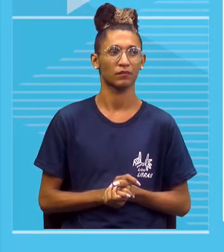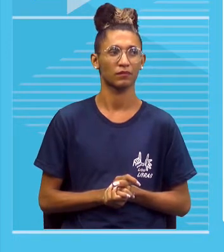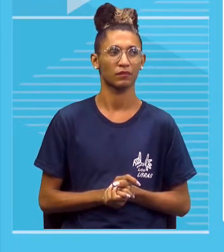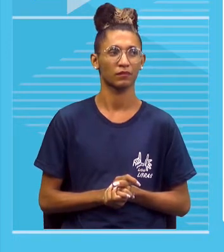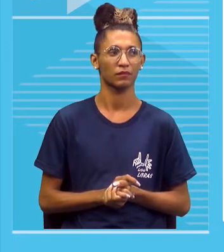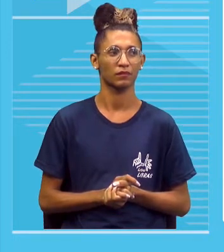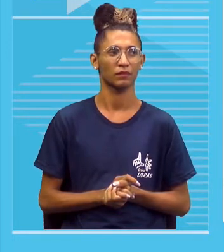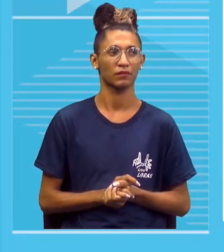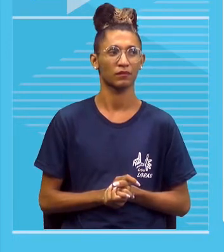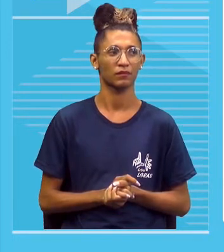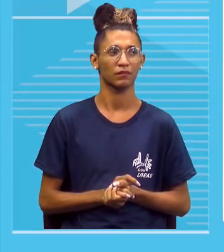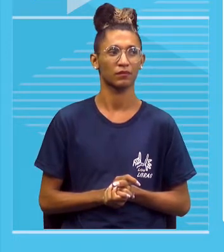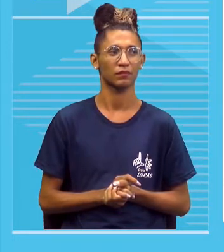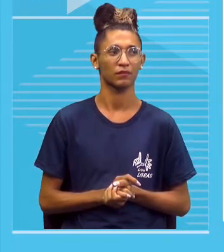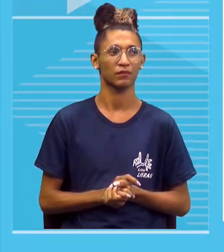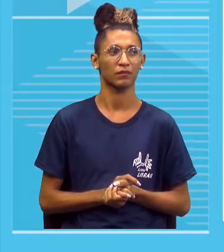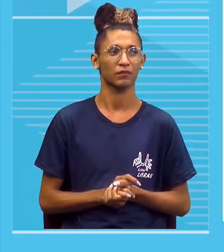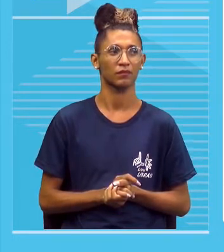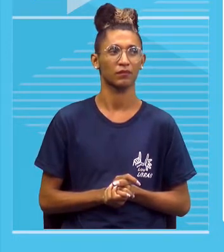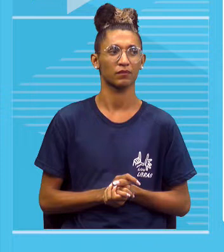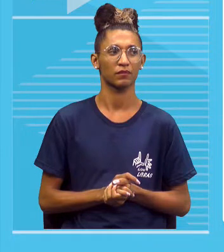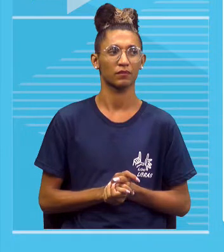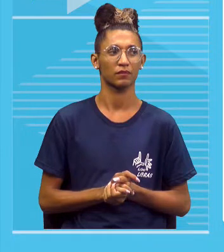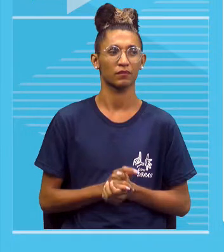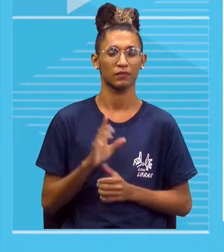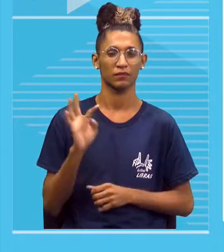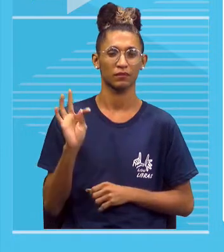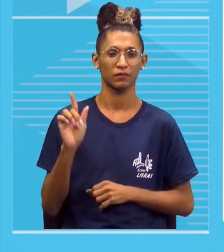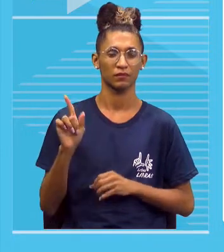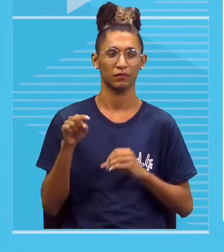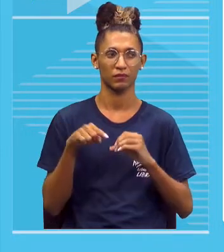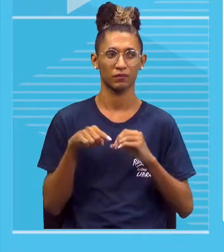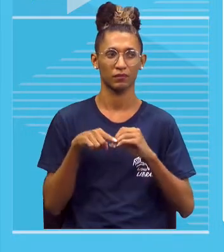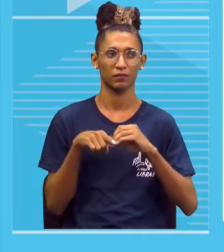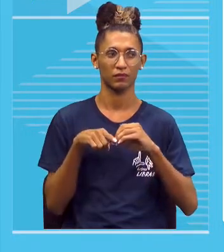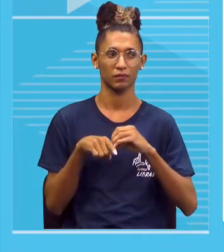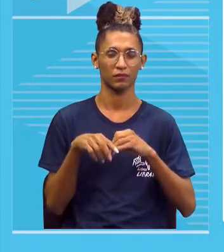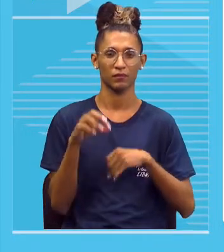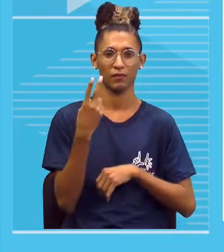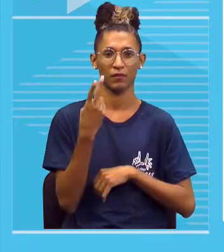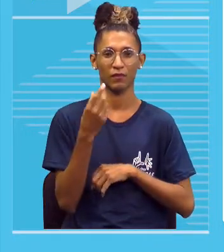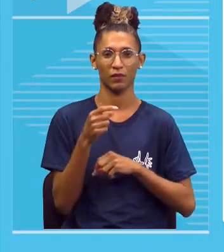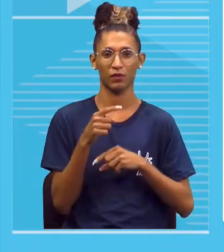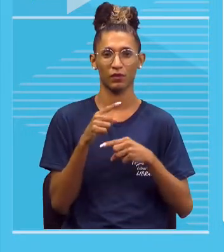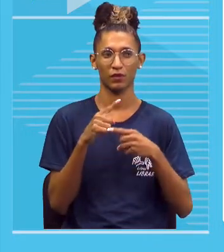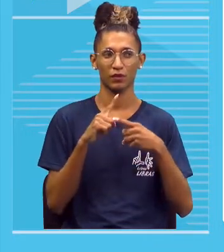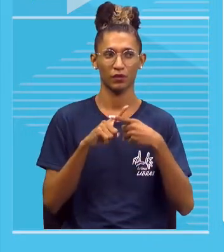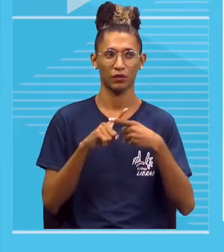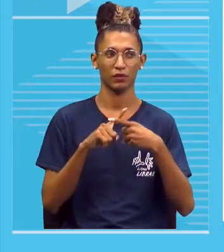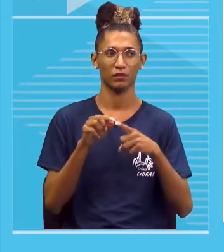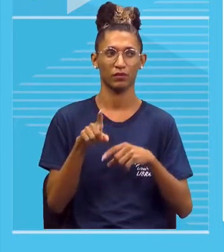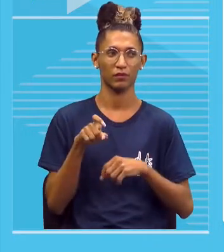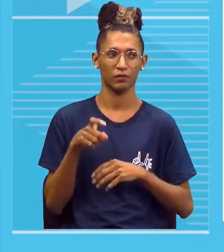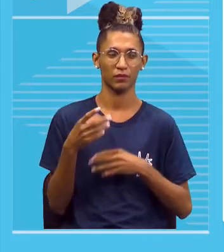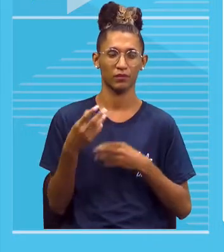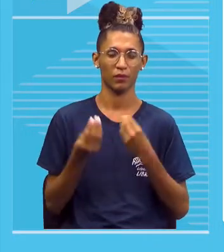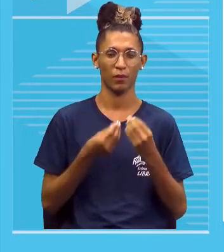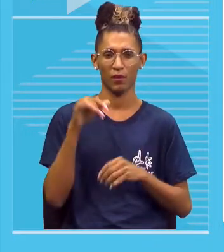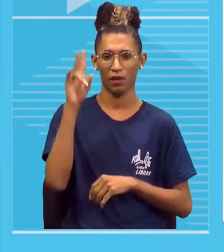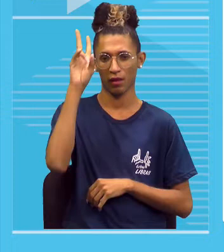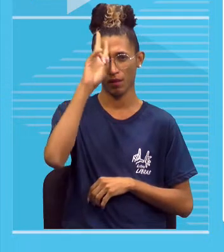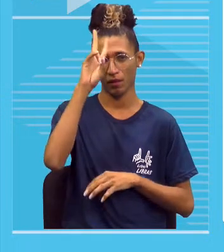e tangente o d2x lembram na fórmula